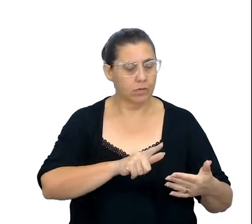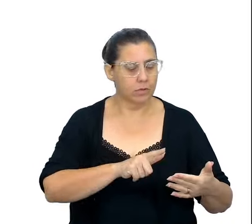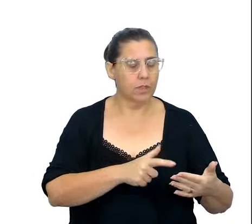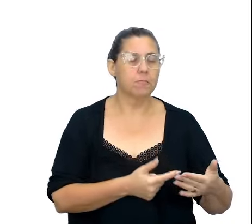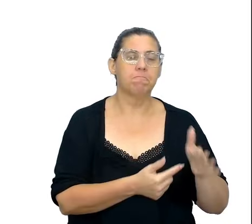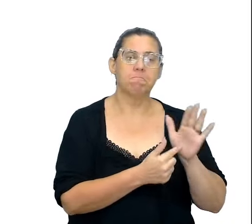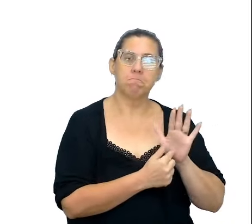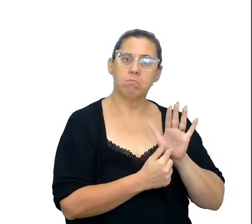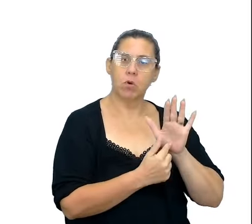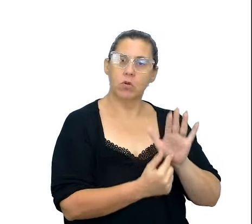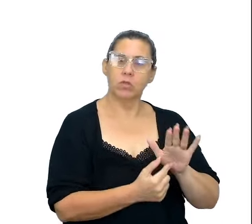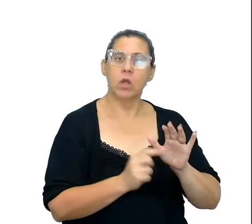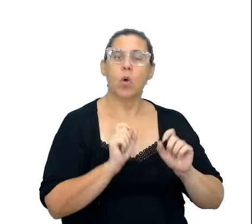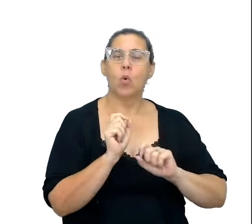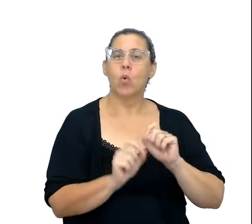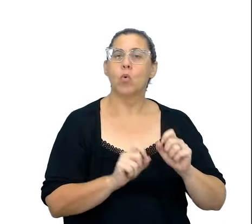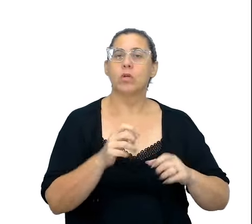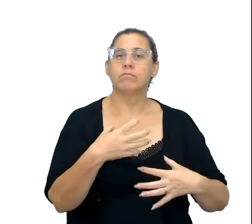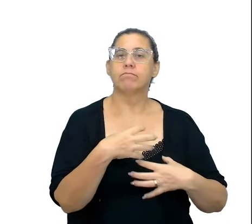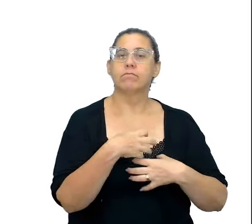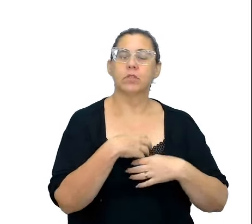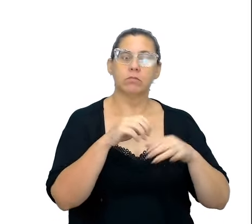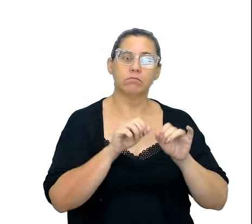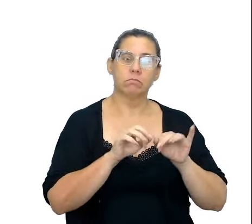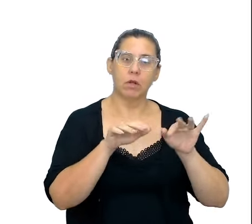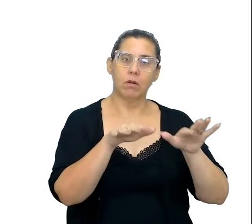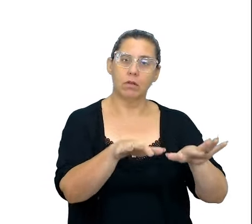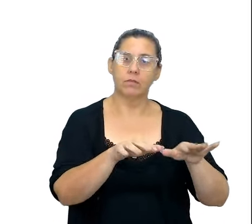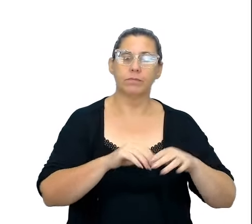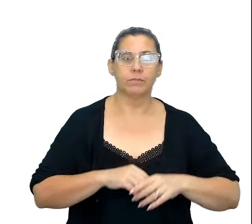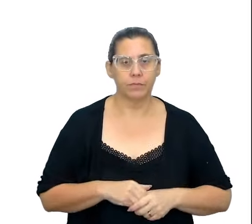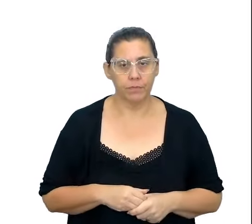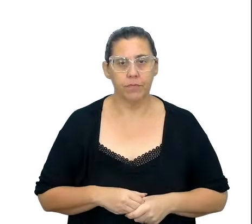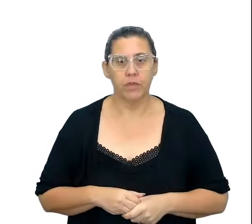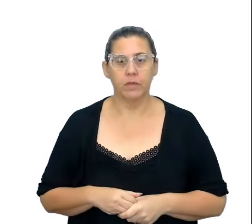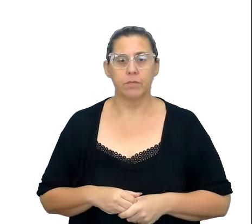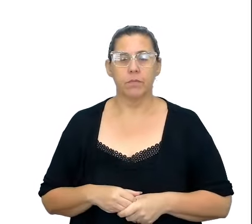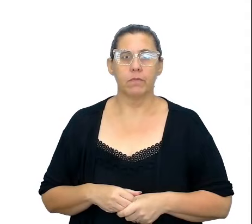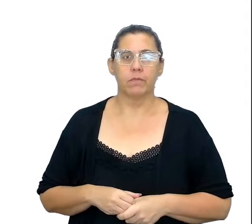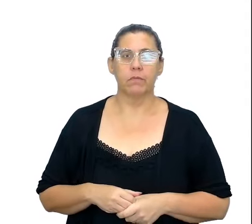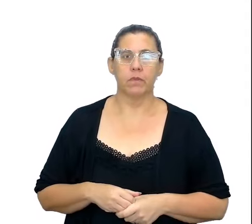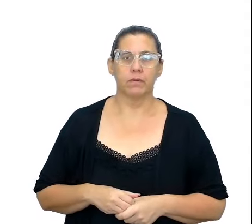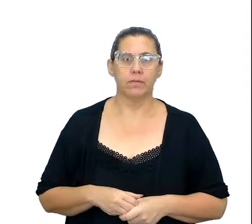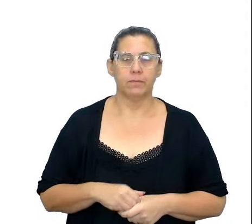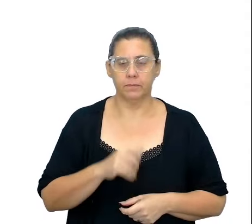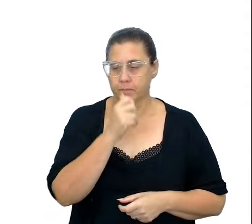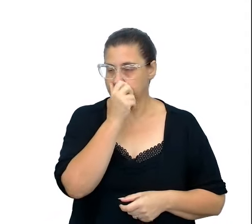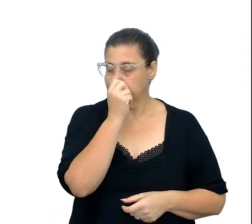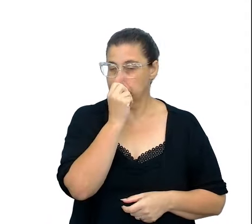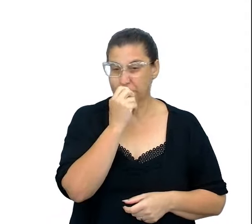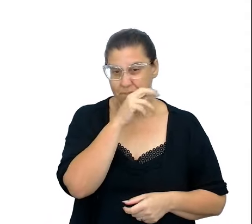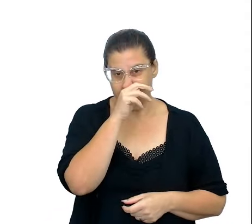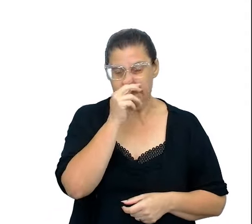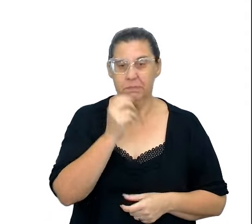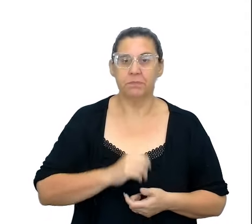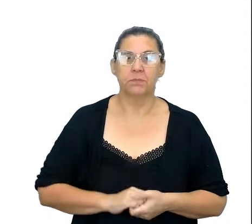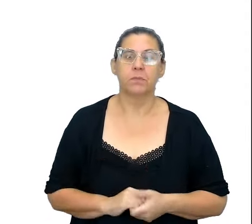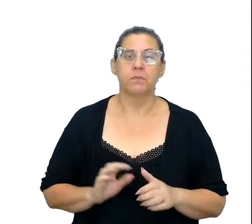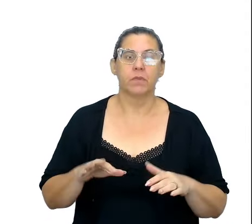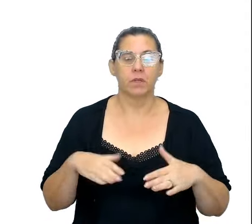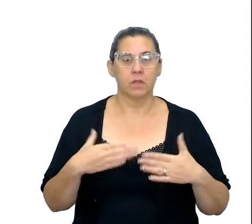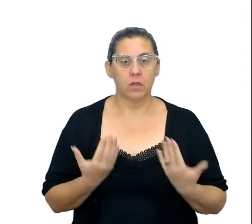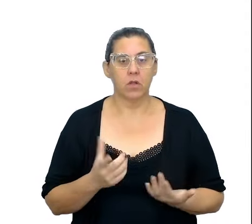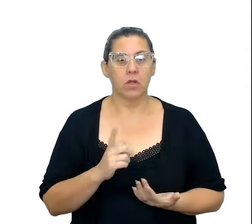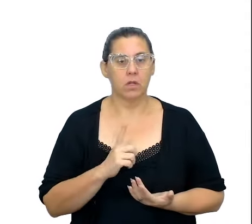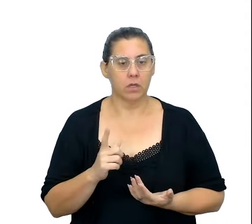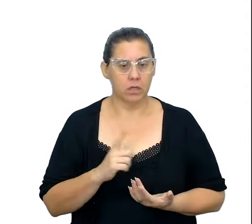transmitir essa mensagem, quando a mensagem passar, então, do interlocutor, né, para o leitor desse texto, tá? Então, a gente tem